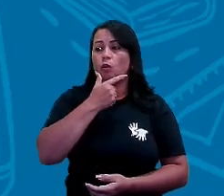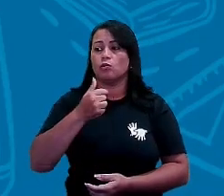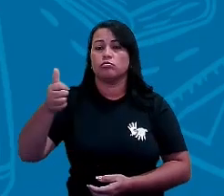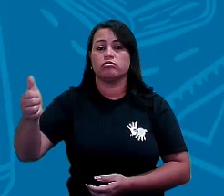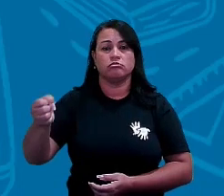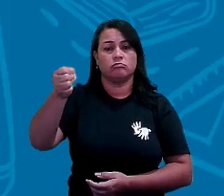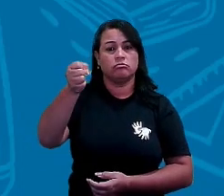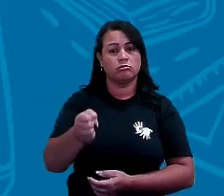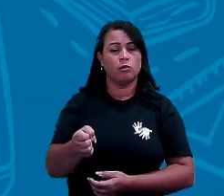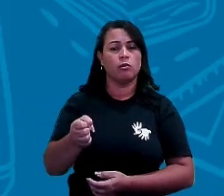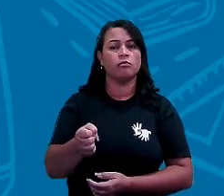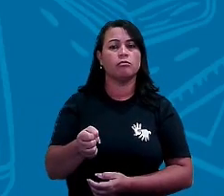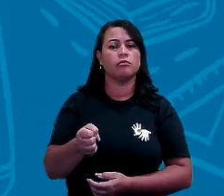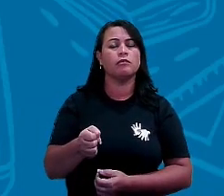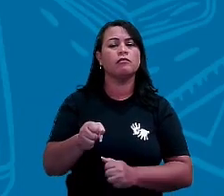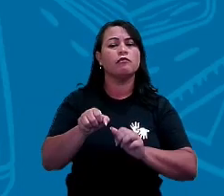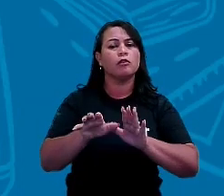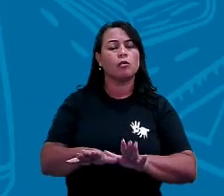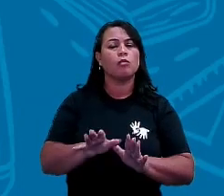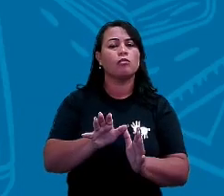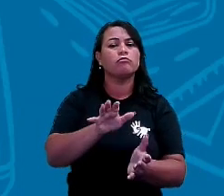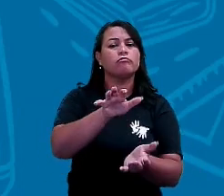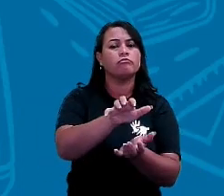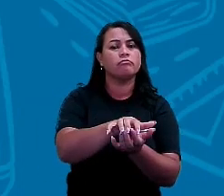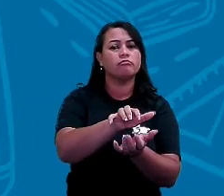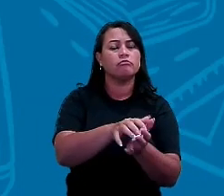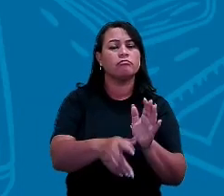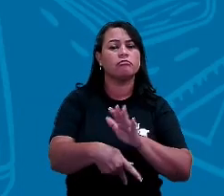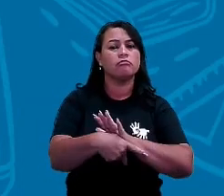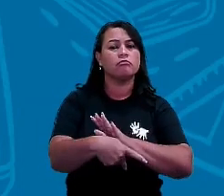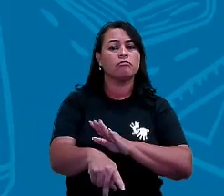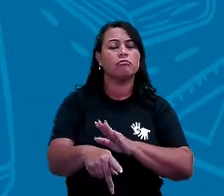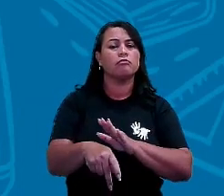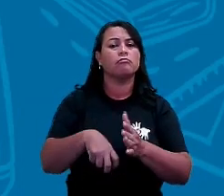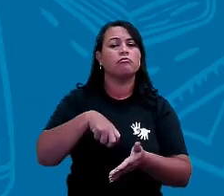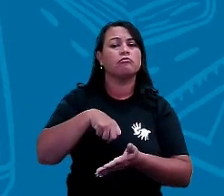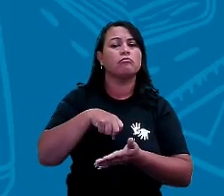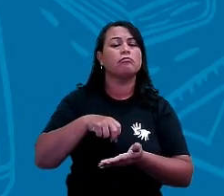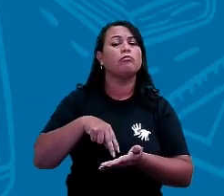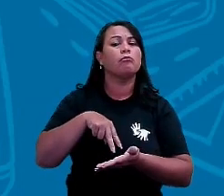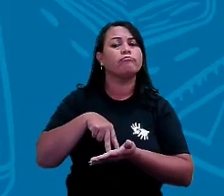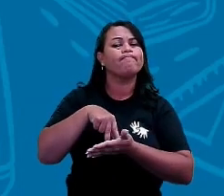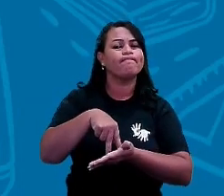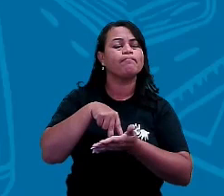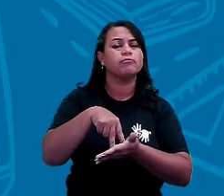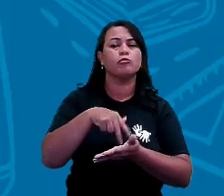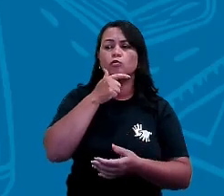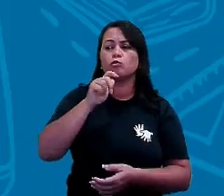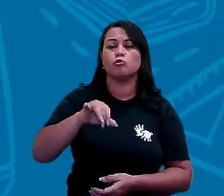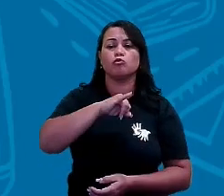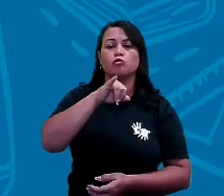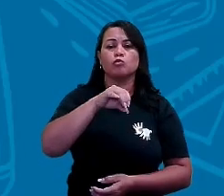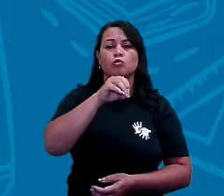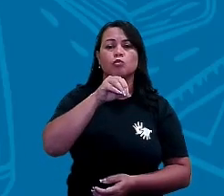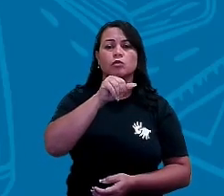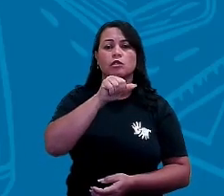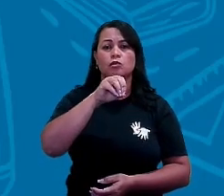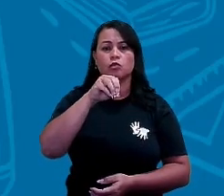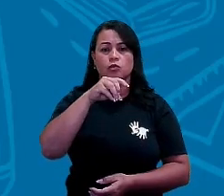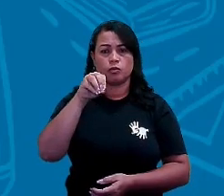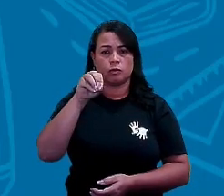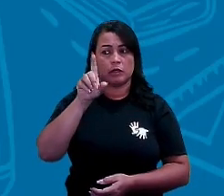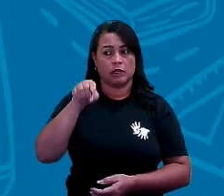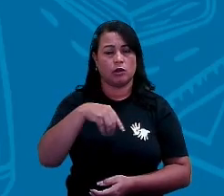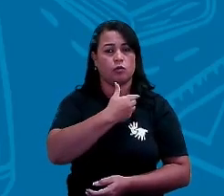da resistência pernambucana o senhor de engenho João Fernandes Vieira, que era o então governador de Pernambuco.